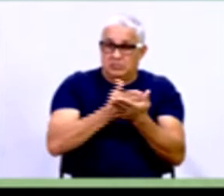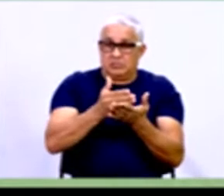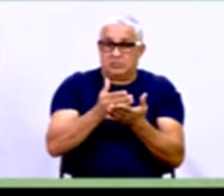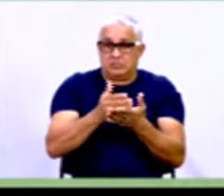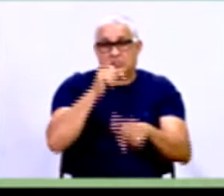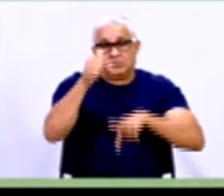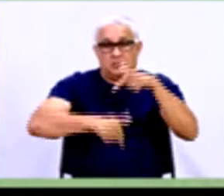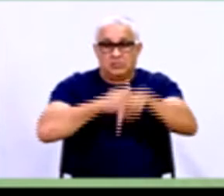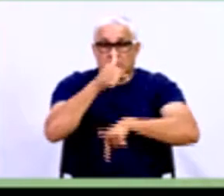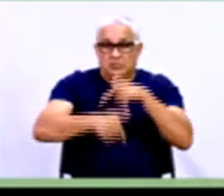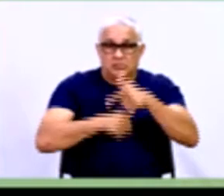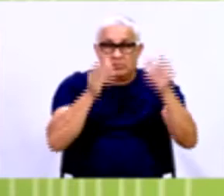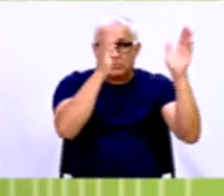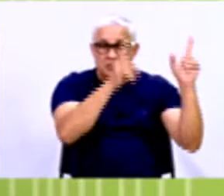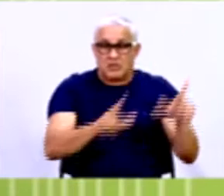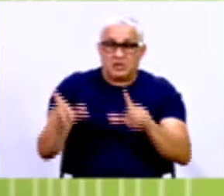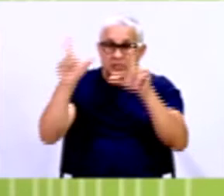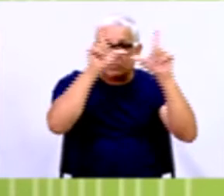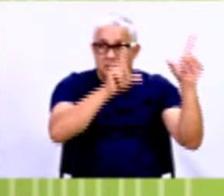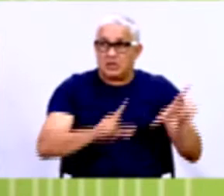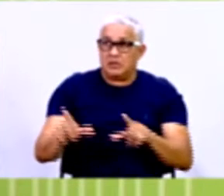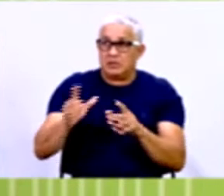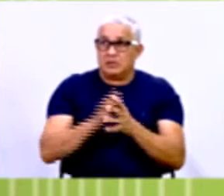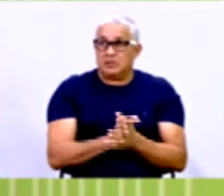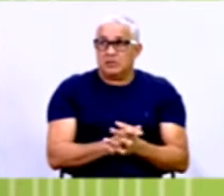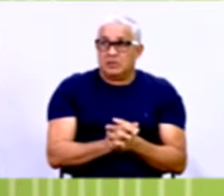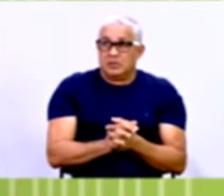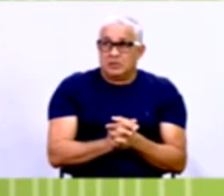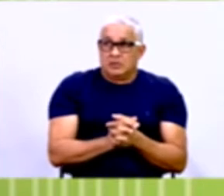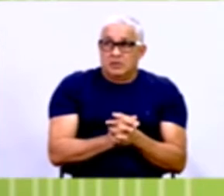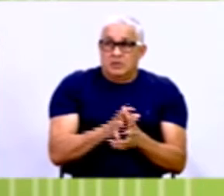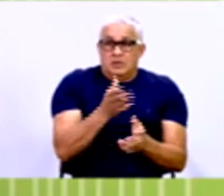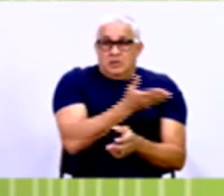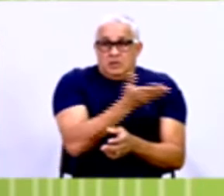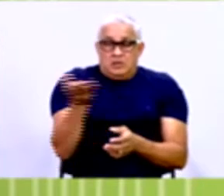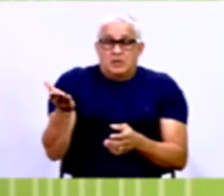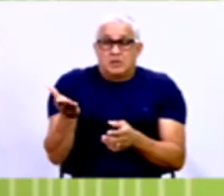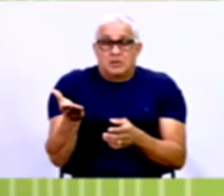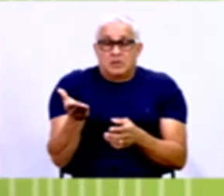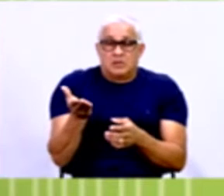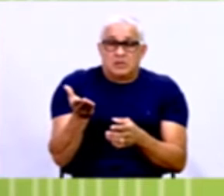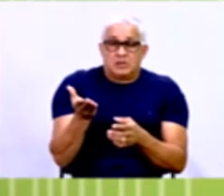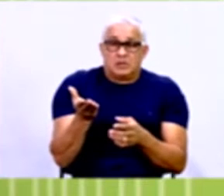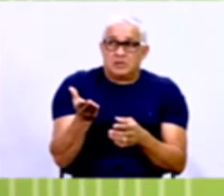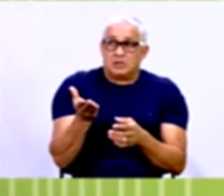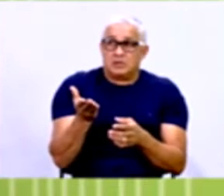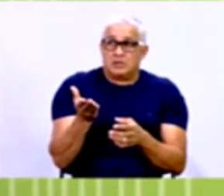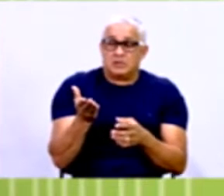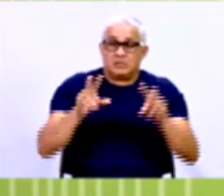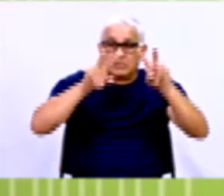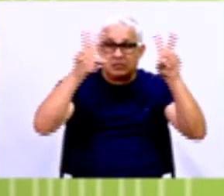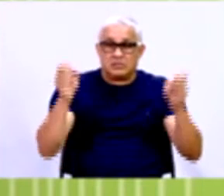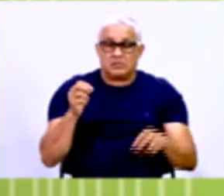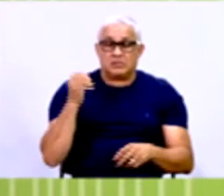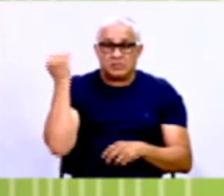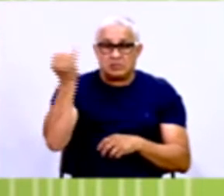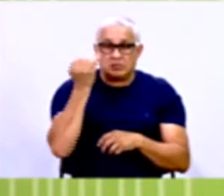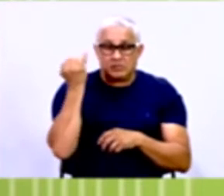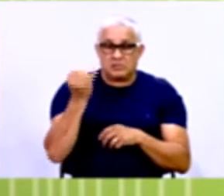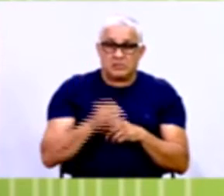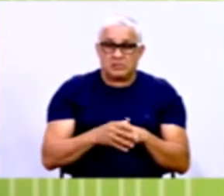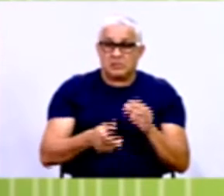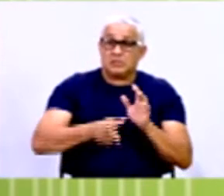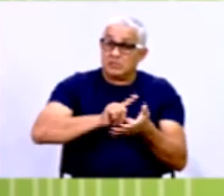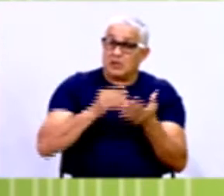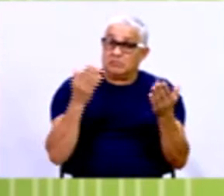nós trabalharmos com o slide, eu gostaria de tratar com vocês uma questão assim, bem interessante. Antes de nós